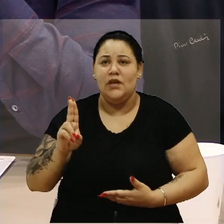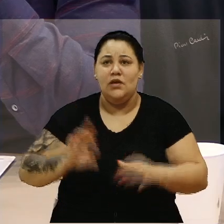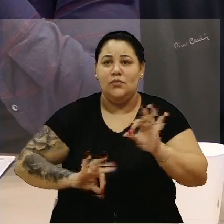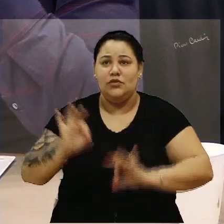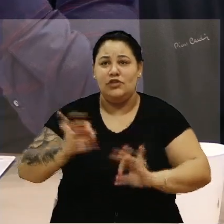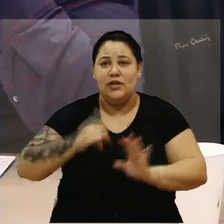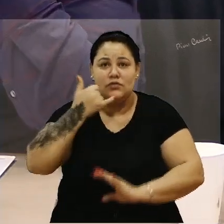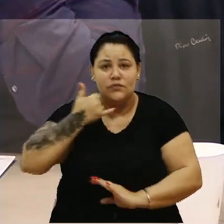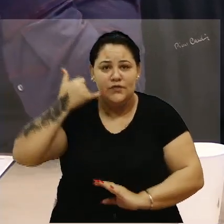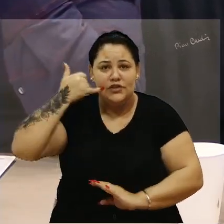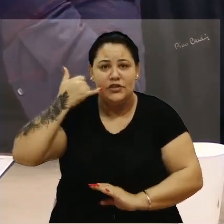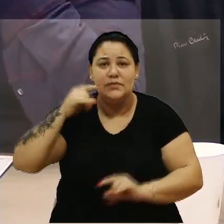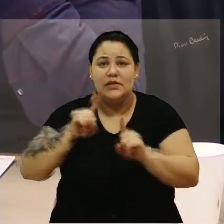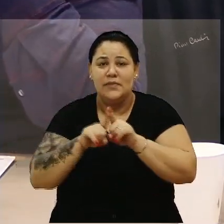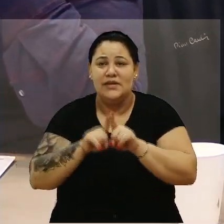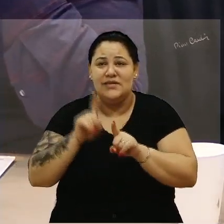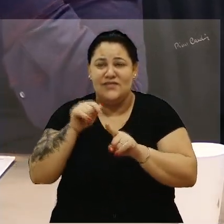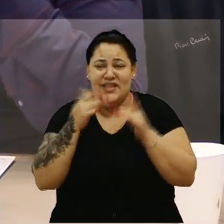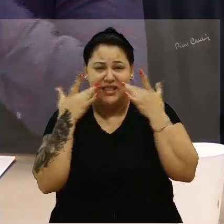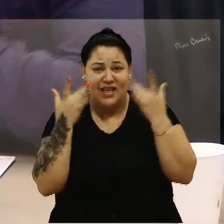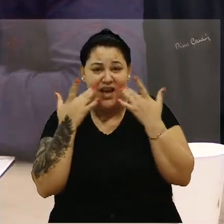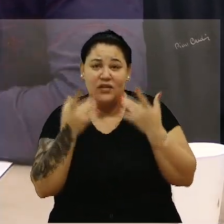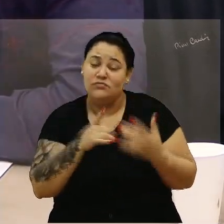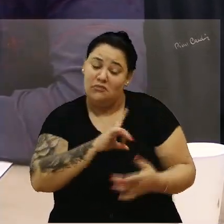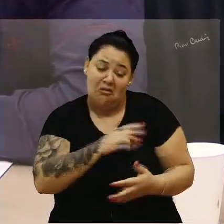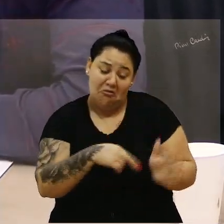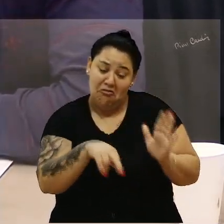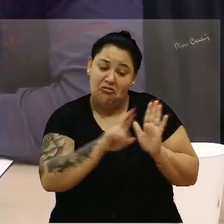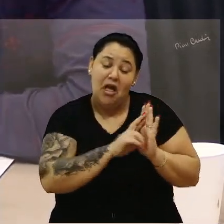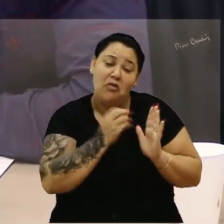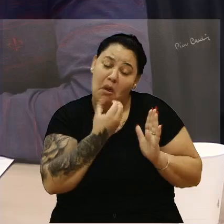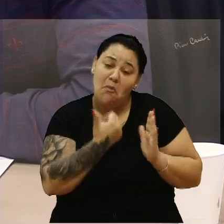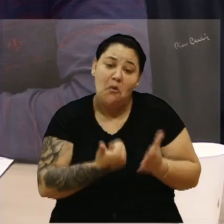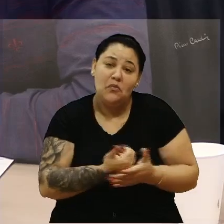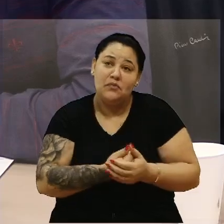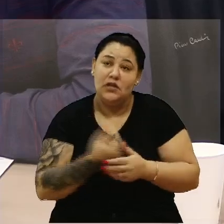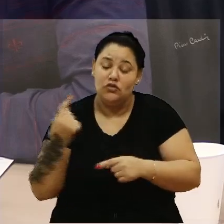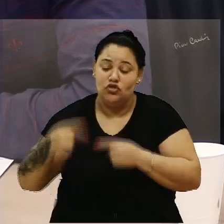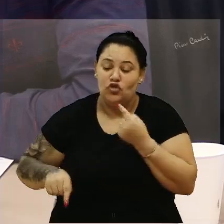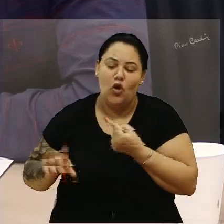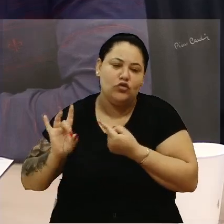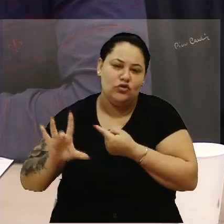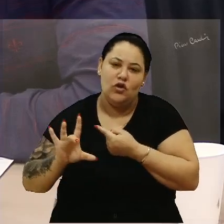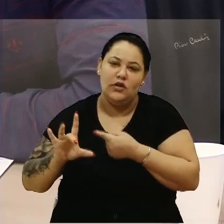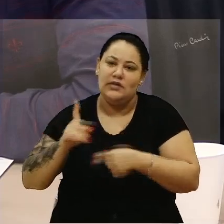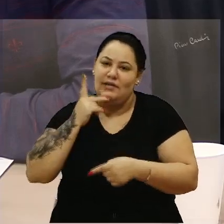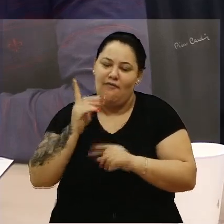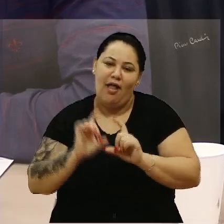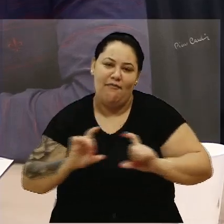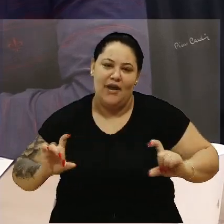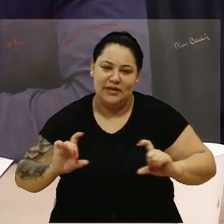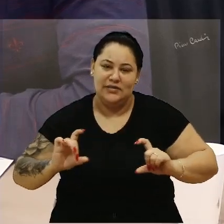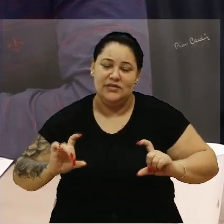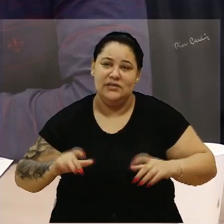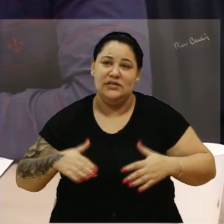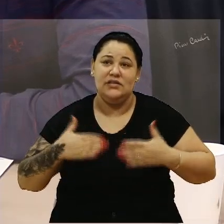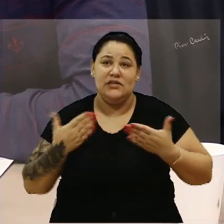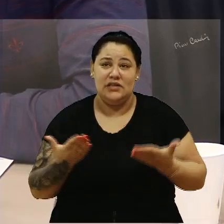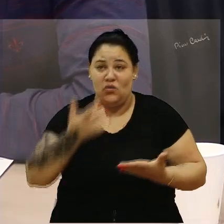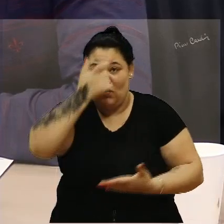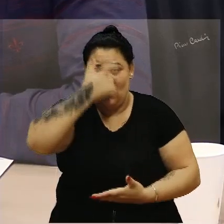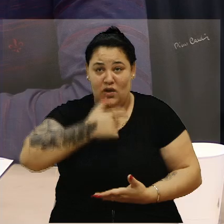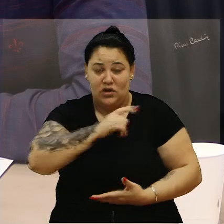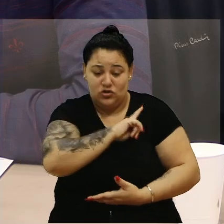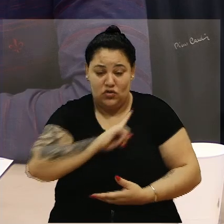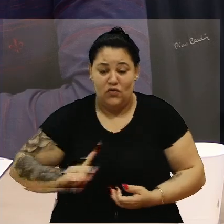Então, se isso é fazer teatro, trazer resultados, eu não sei. Então, eu discordo só dessa questão do teatro. E eu acho que o governo ali,